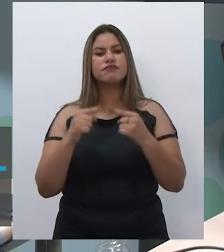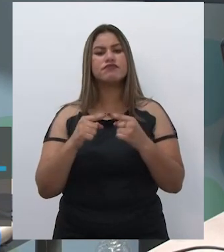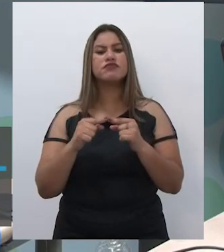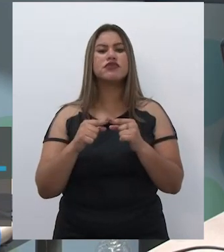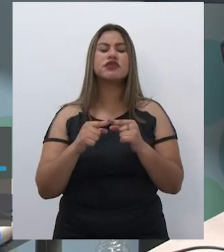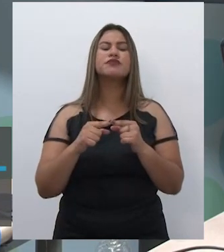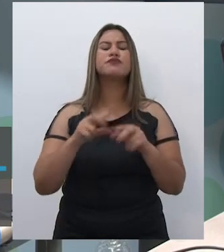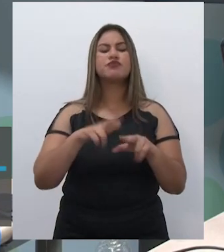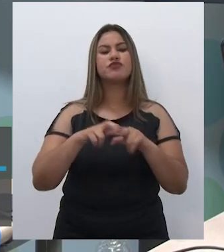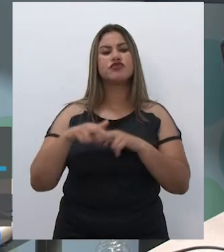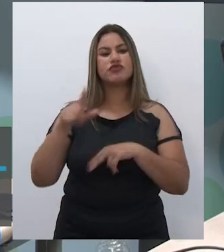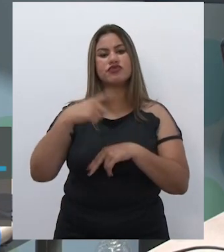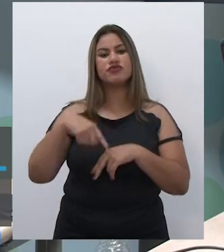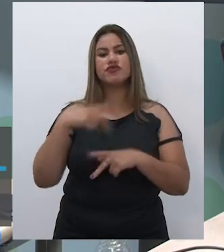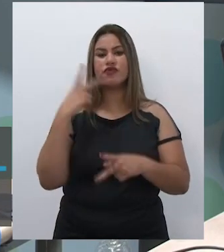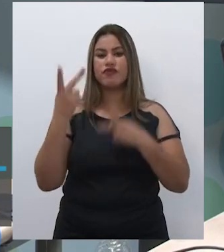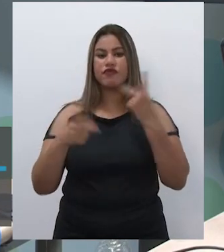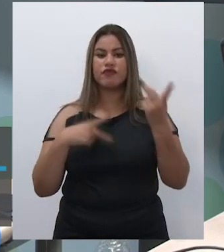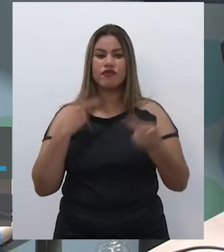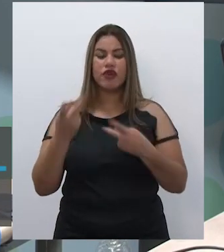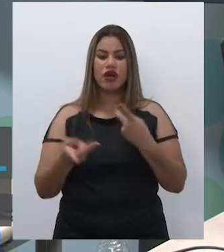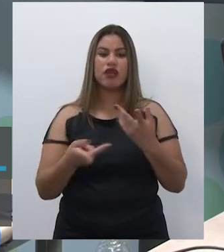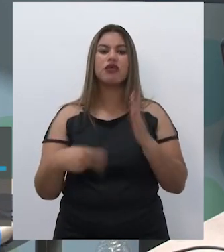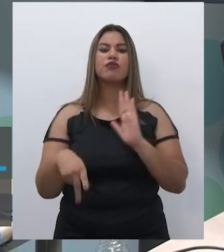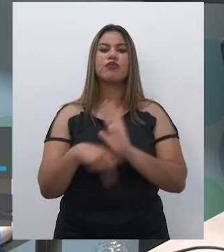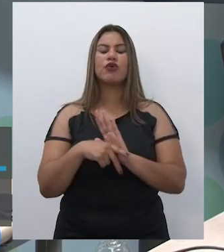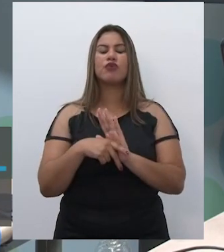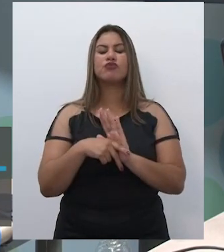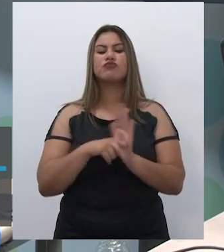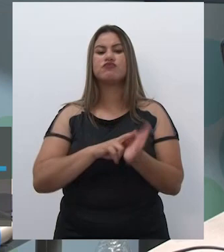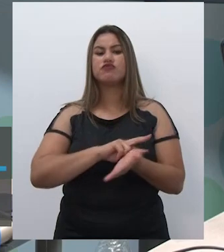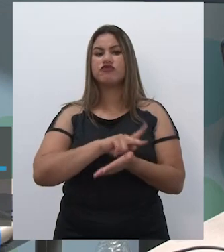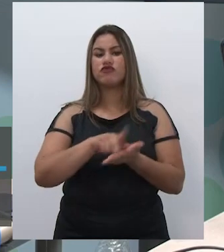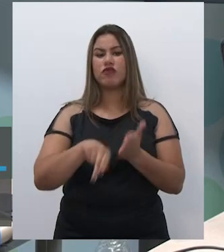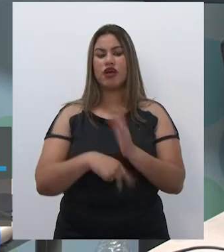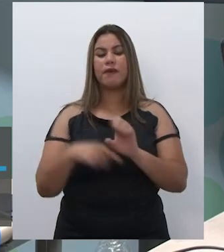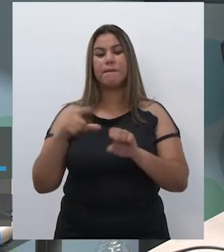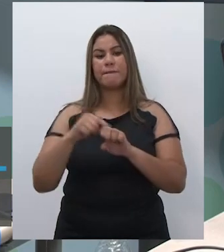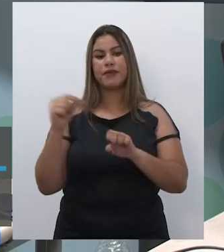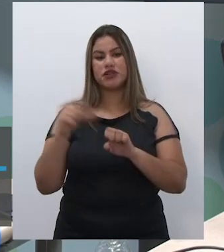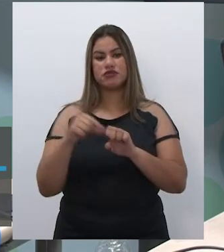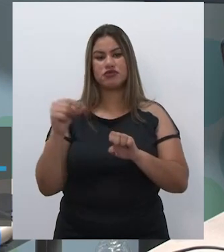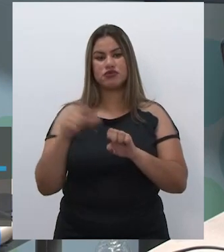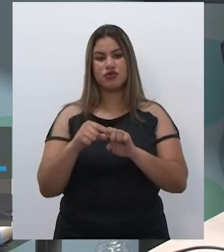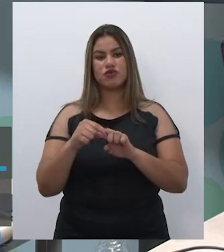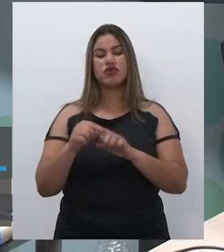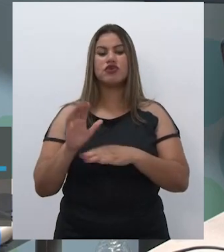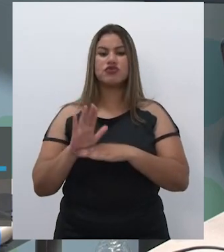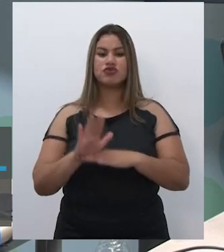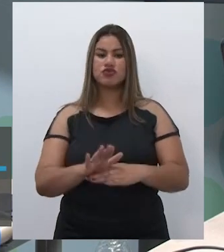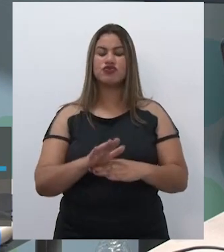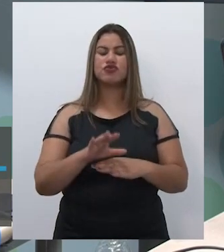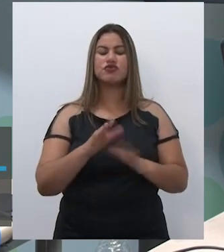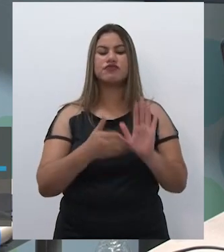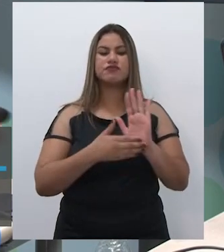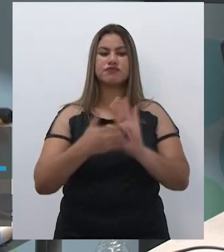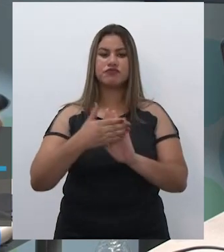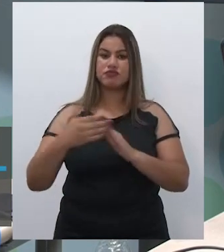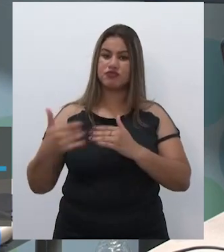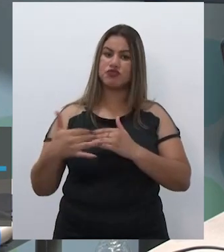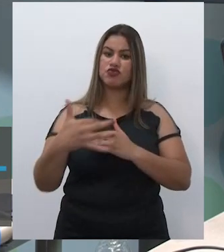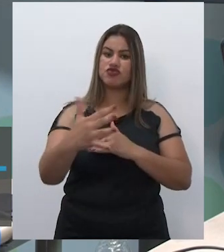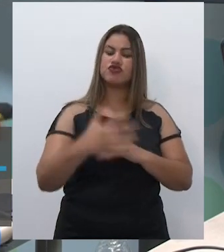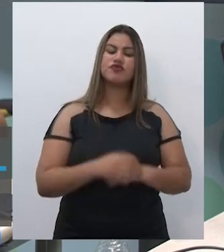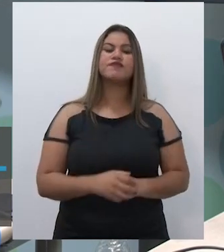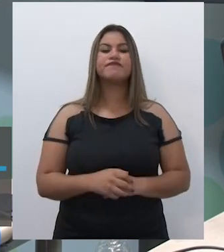por isso que a gente está tratando aqui algumas características empreendedoras para que vocês possam levar esses projetos à frente.